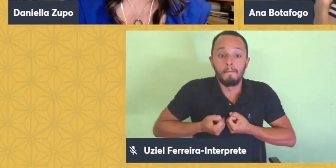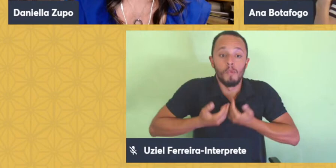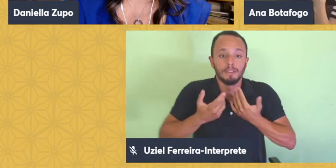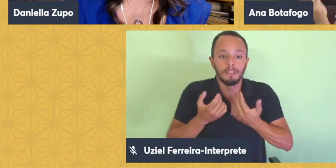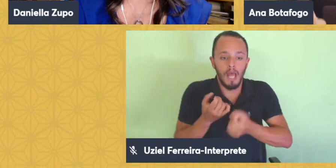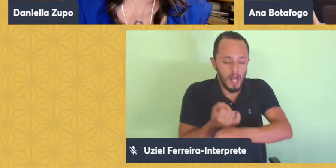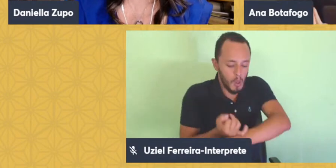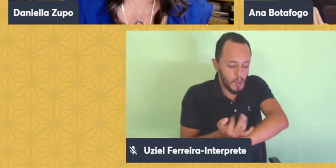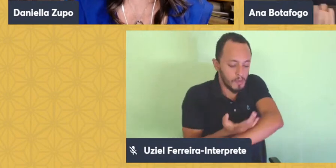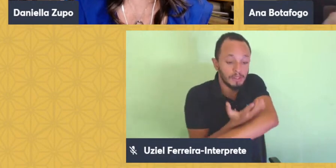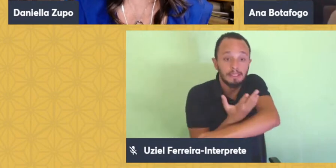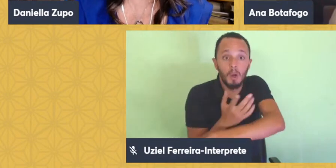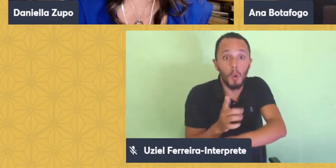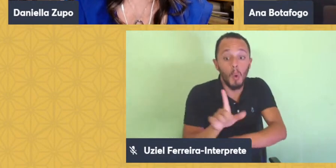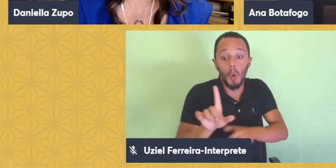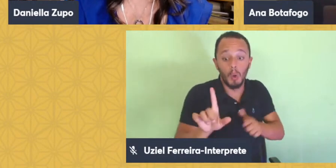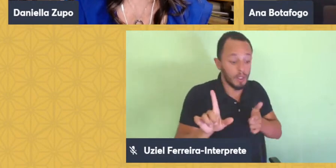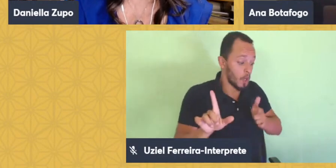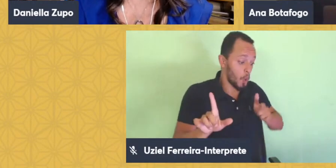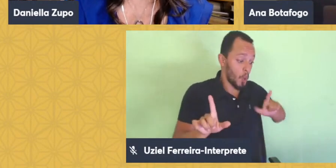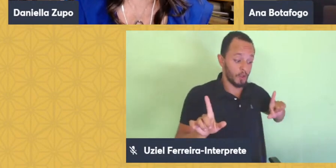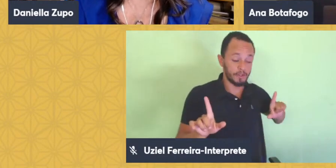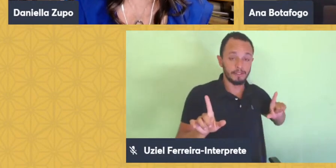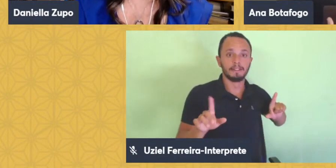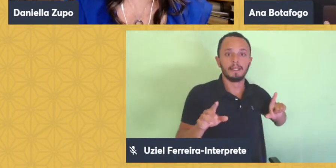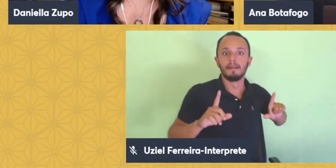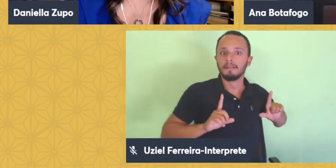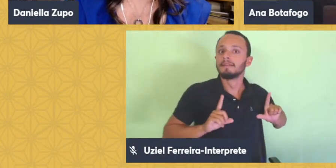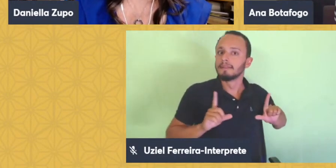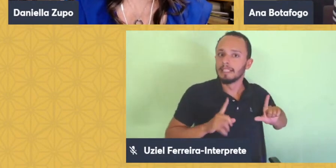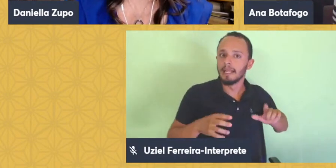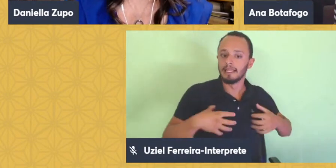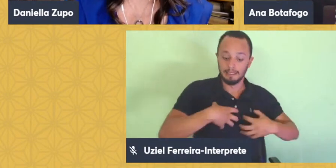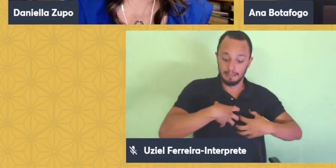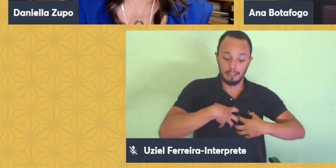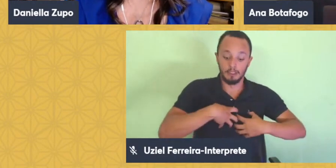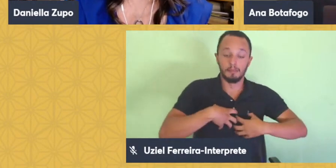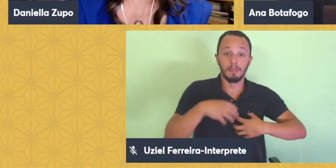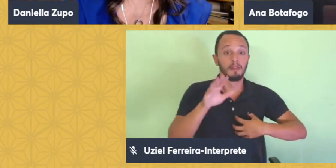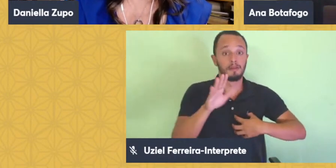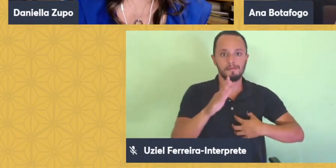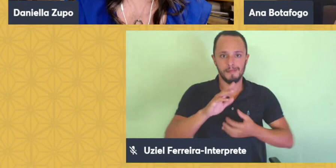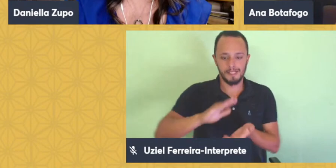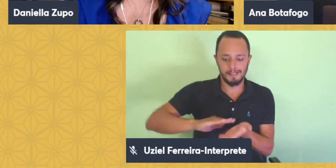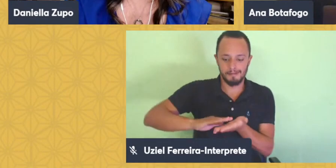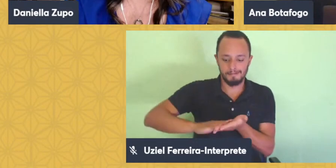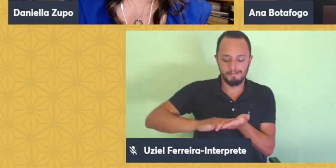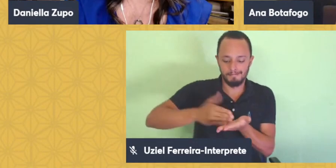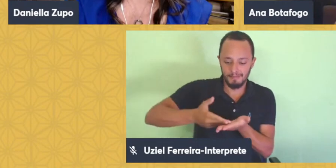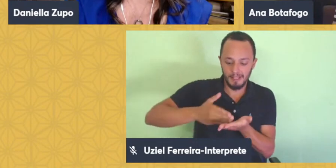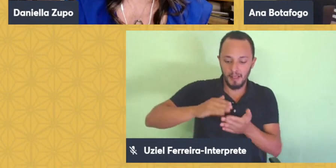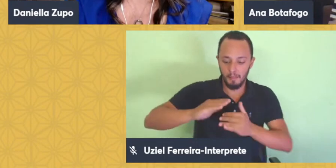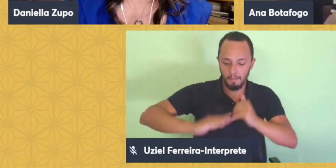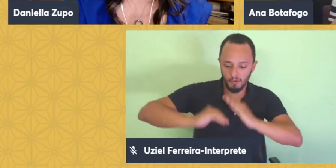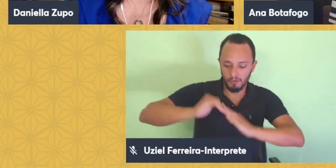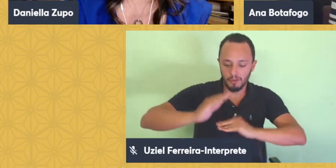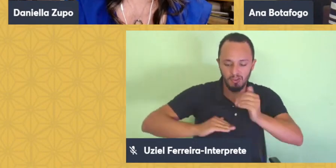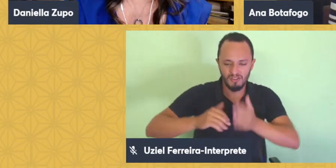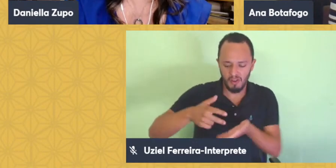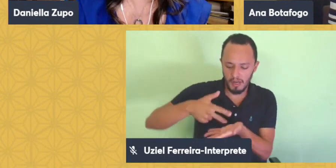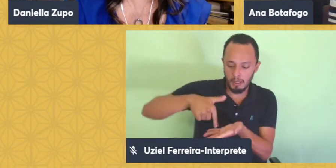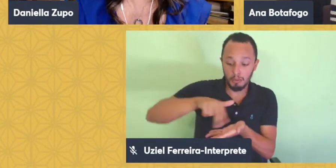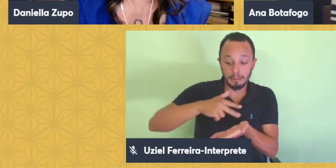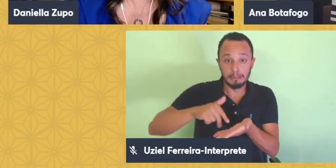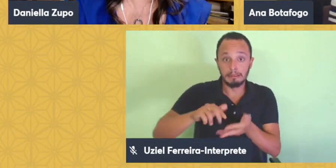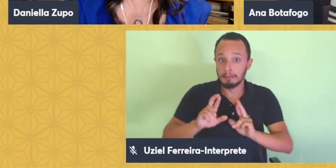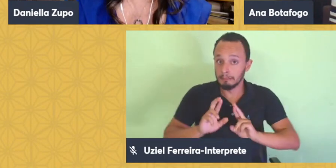mostrar que a dicotomias e que há maneiras da gente interpretar nesse esse